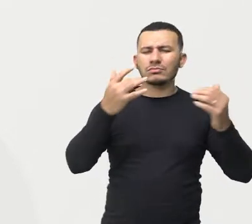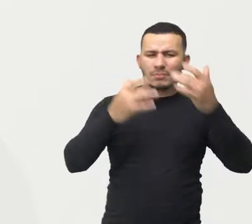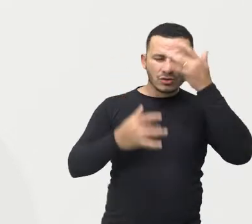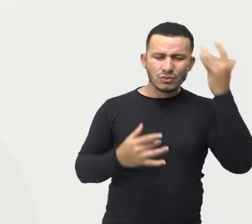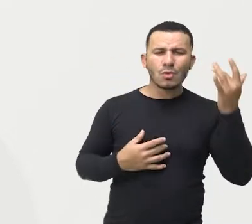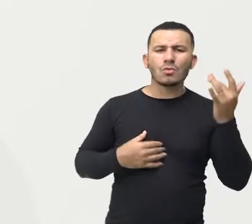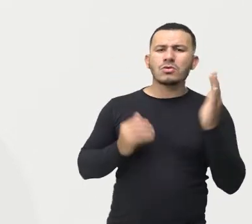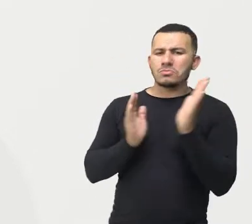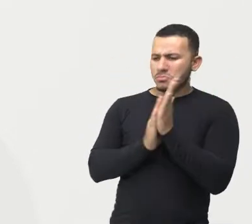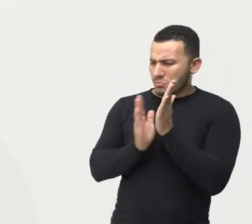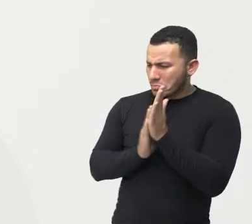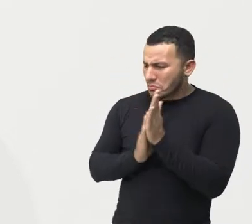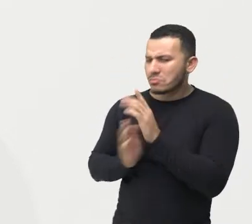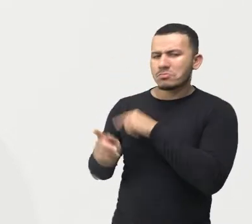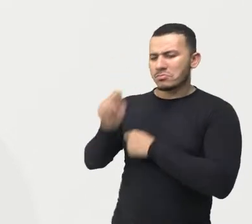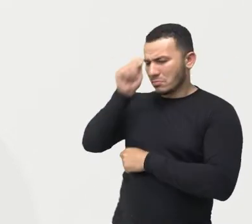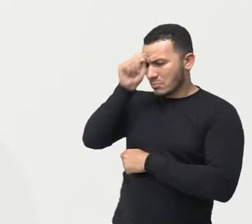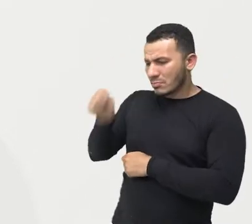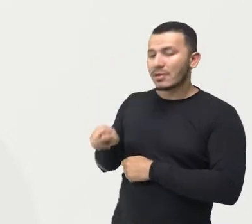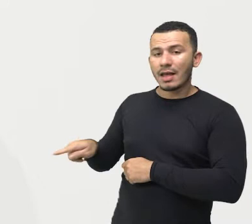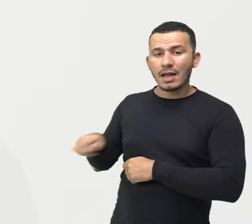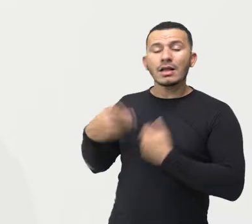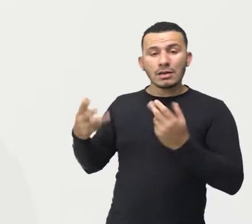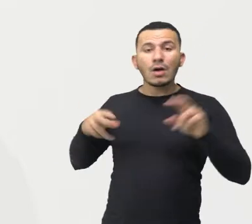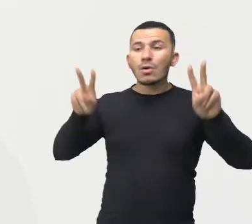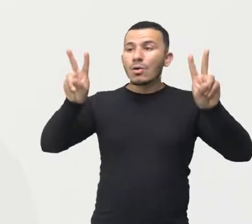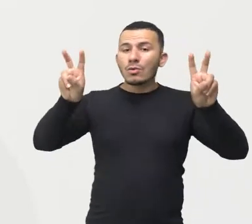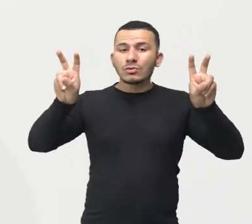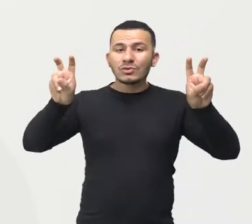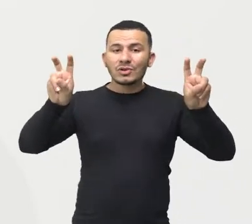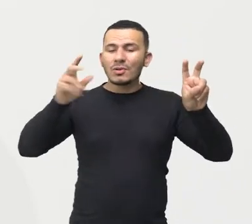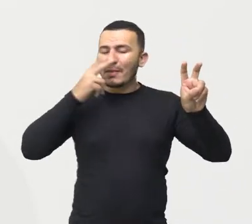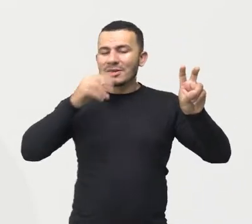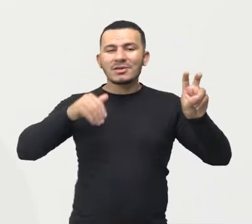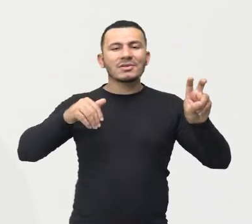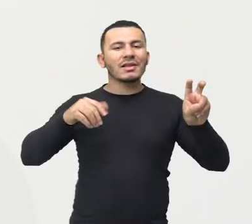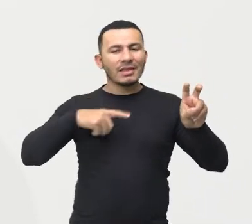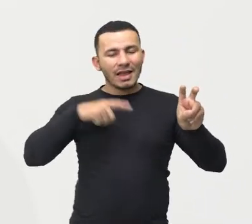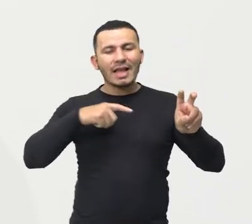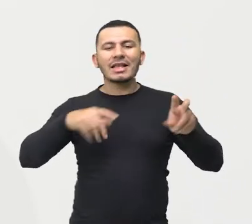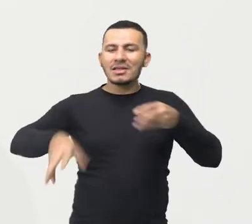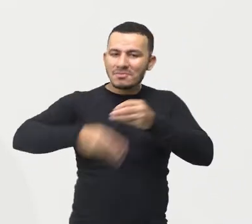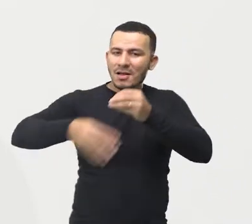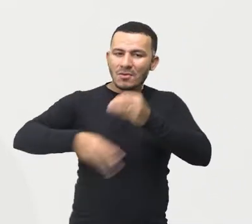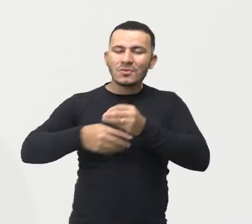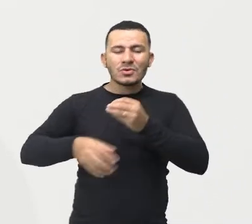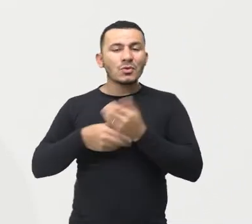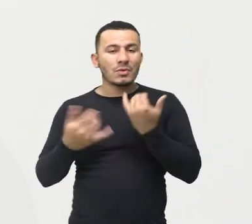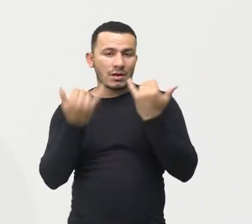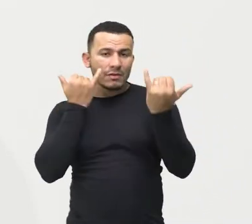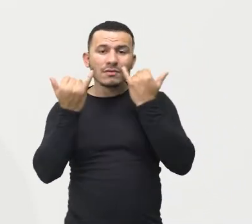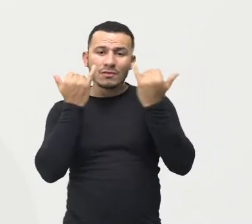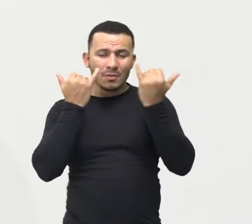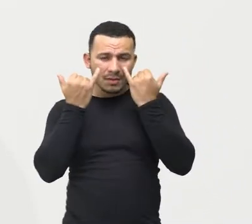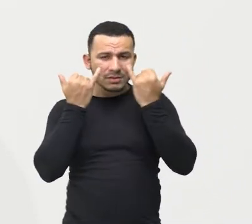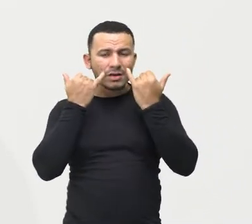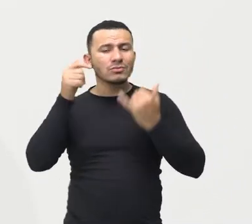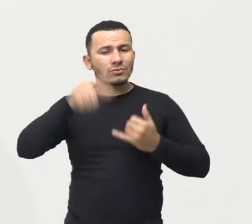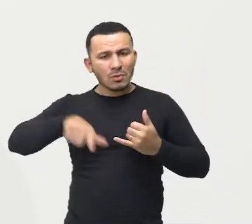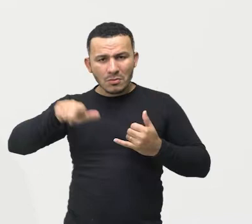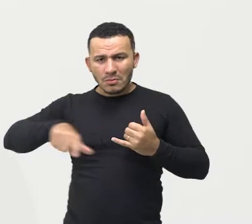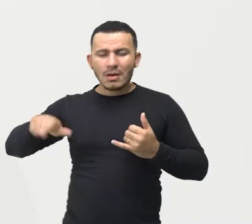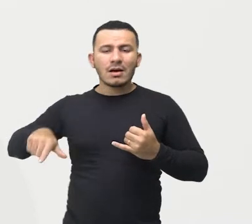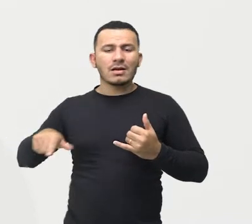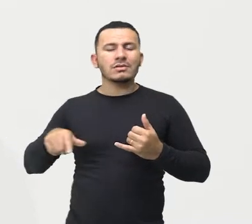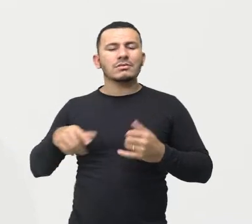interpretam super-heróis, certo? Então perceba que o título traz mais informações sobre, ou seja, o subtítulo traz mais